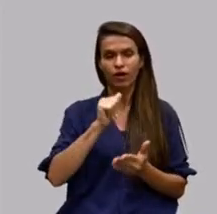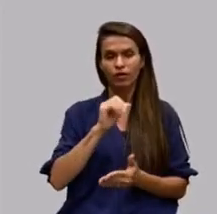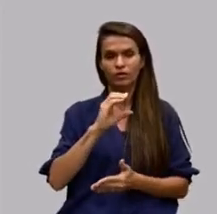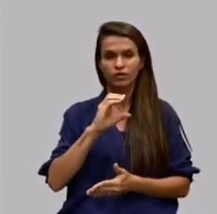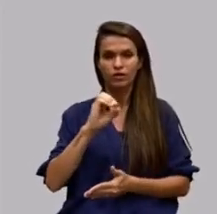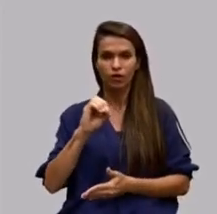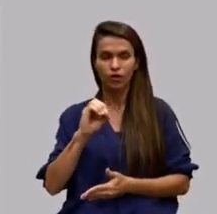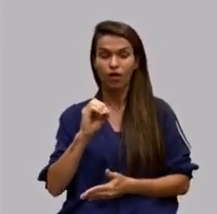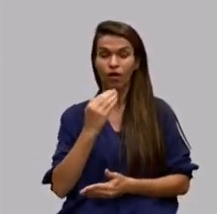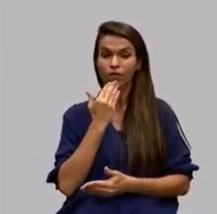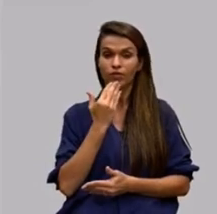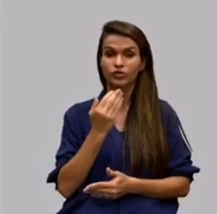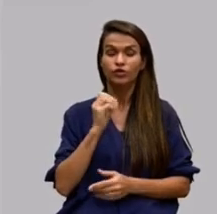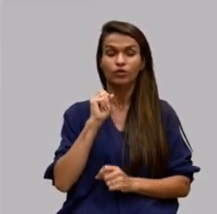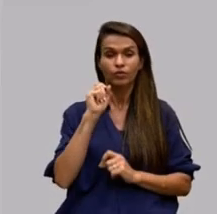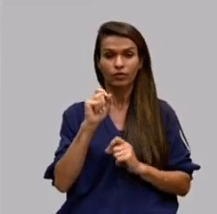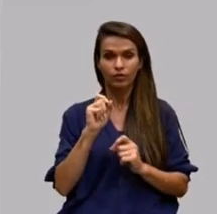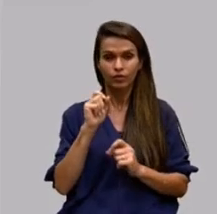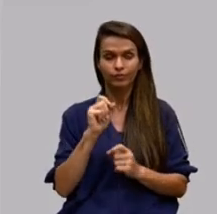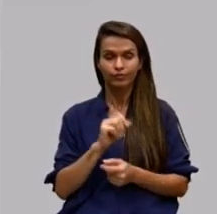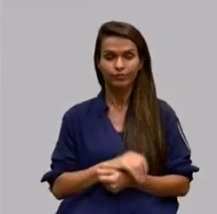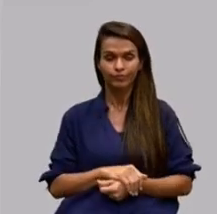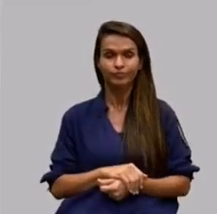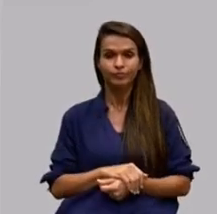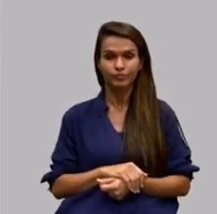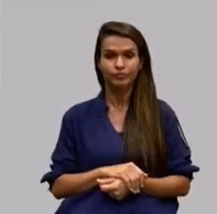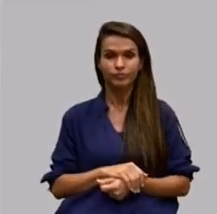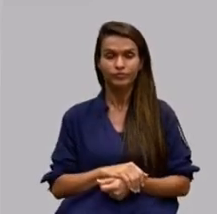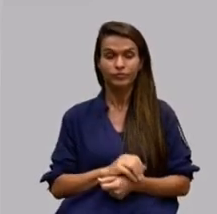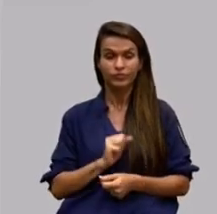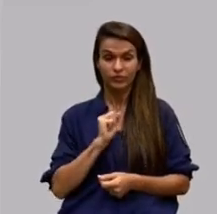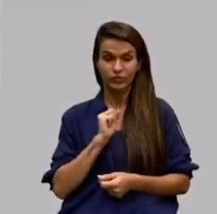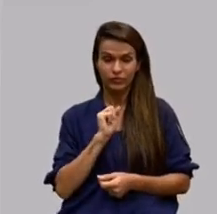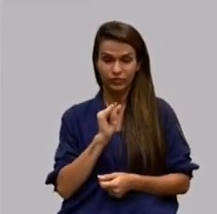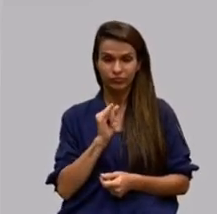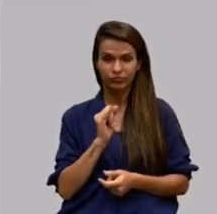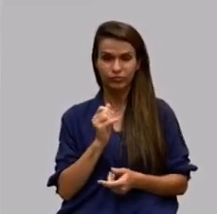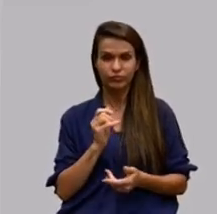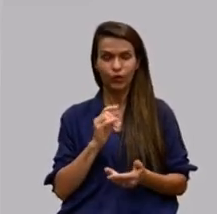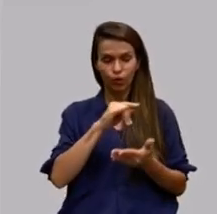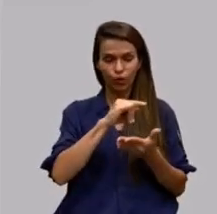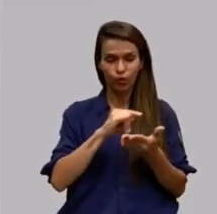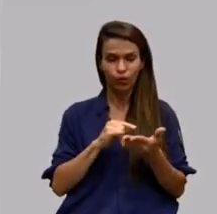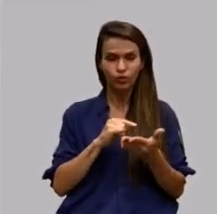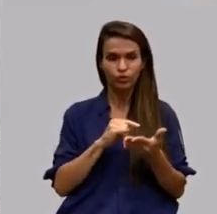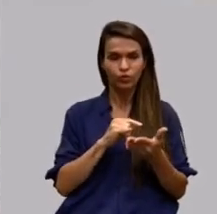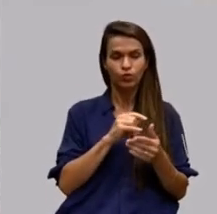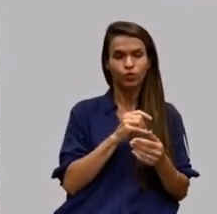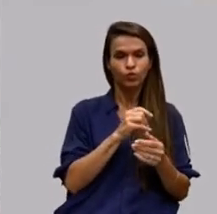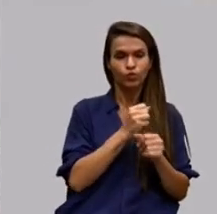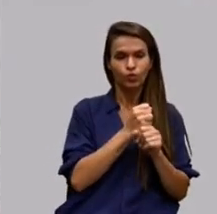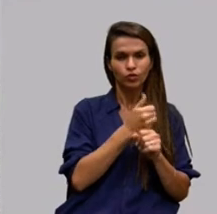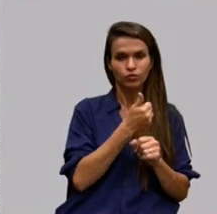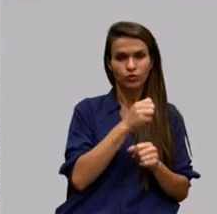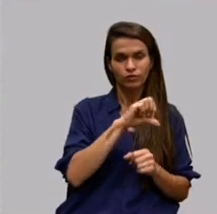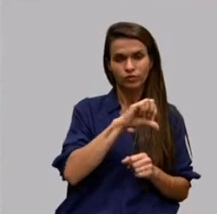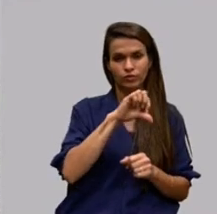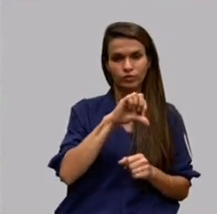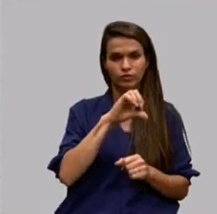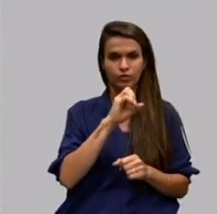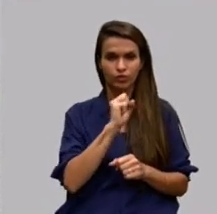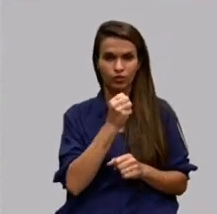Ela pedia o seguinte, que se aplicasse ao contrato de 1998 o